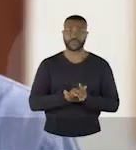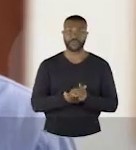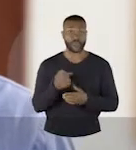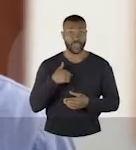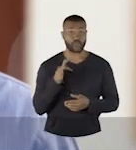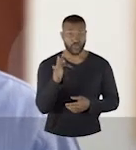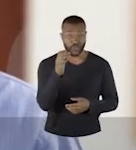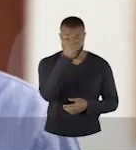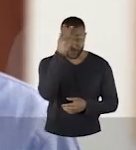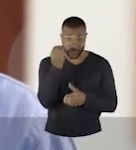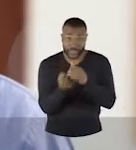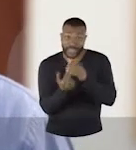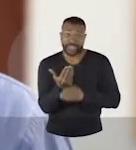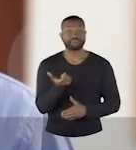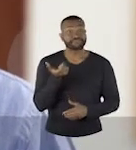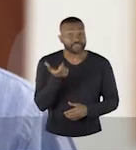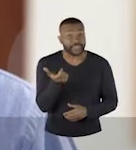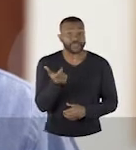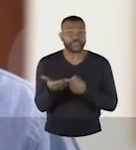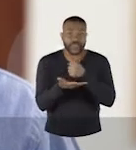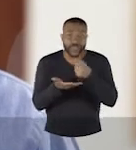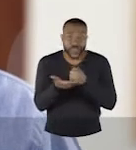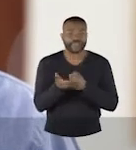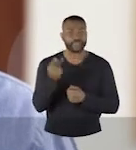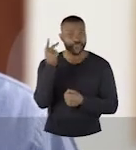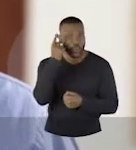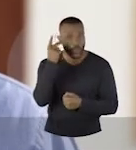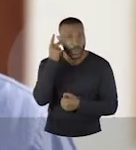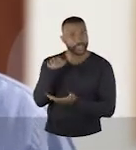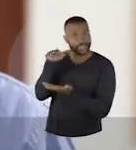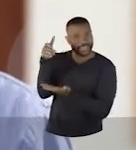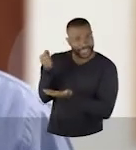Como prefeito, vou criar o Renda Básica Paulistana, resgatar o Leve